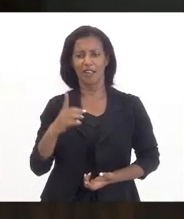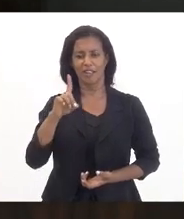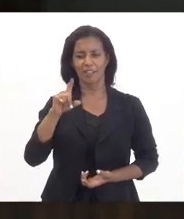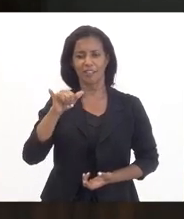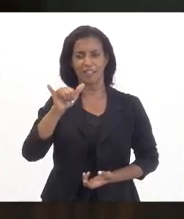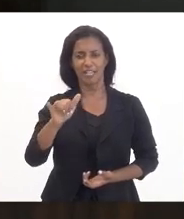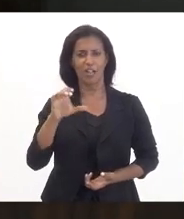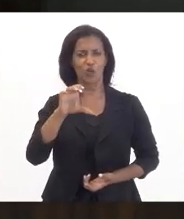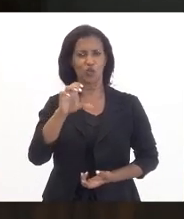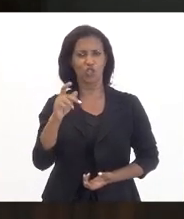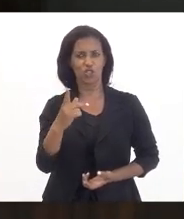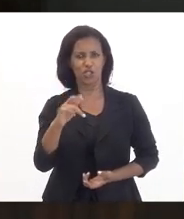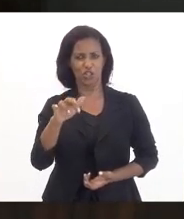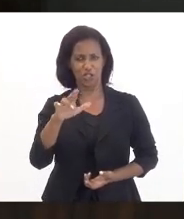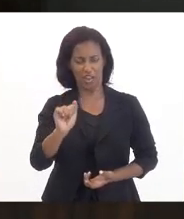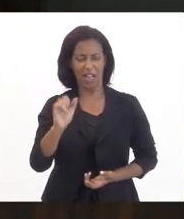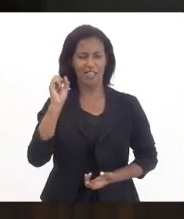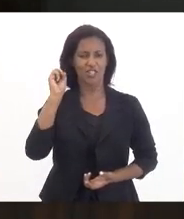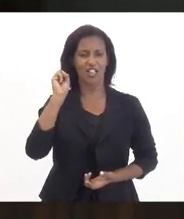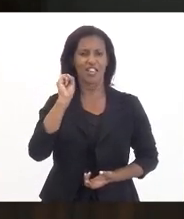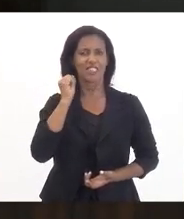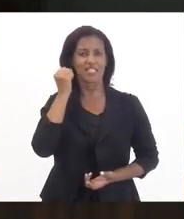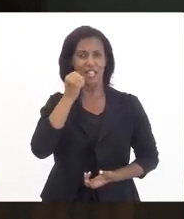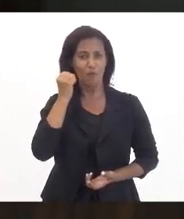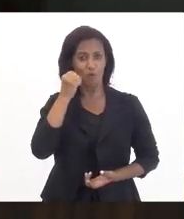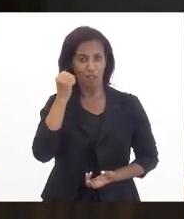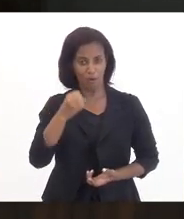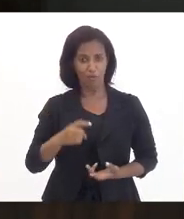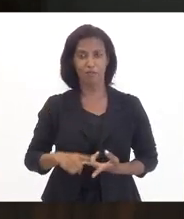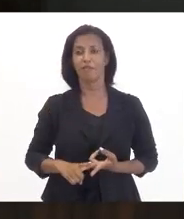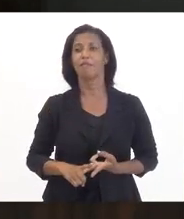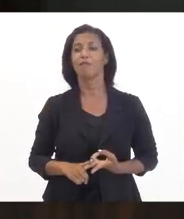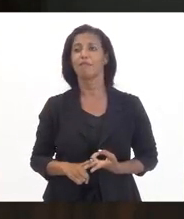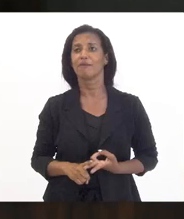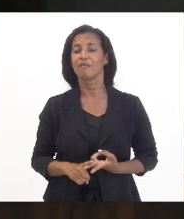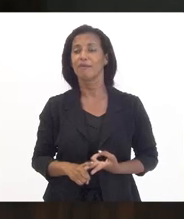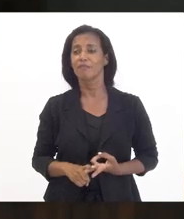Librelão, Charles Batista, Samuel Malafaia,